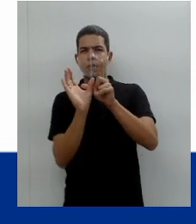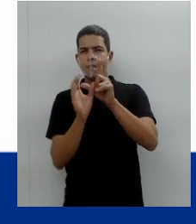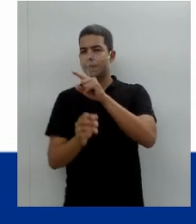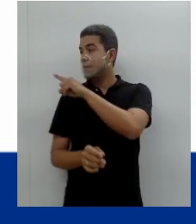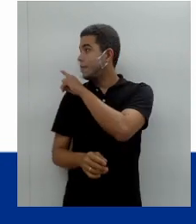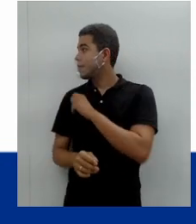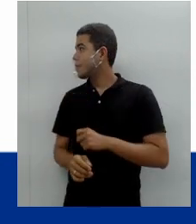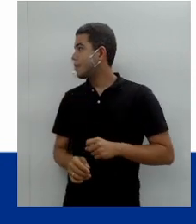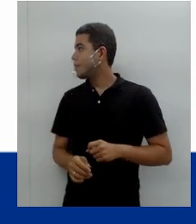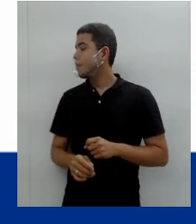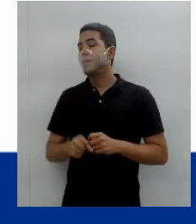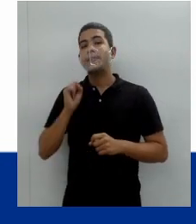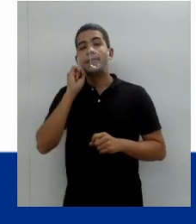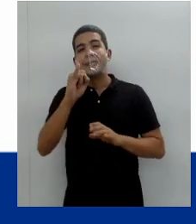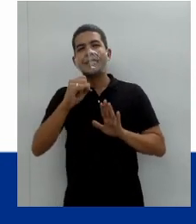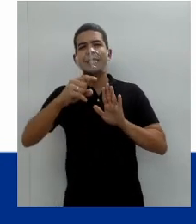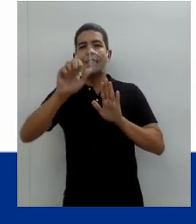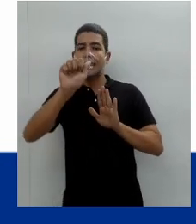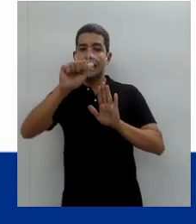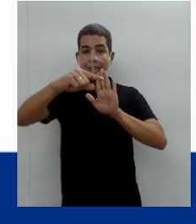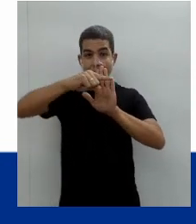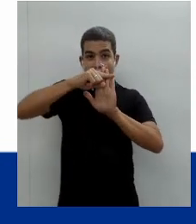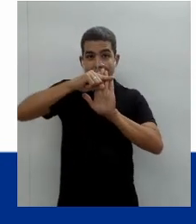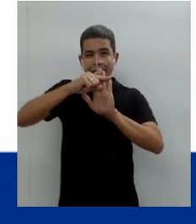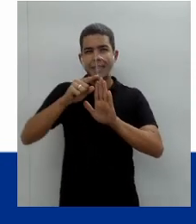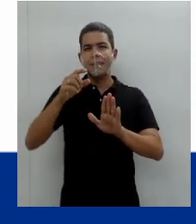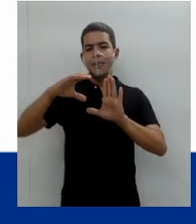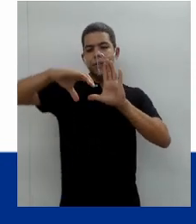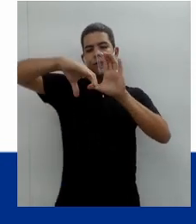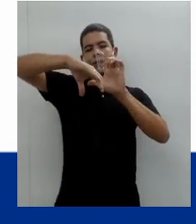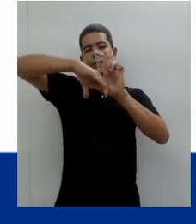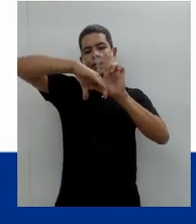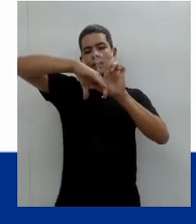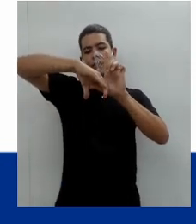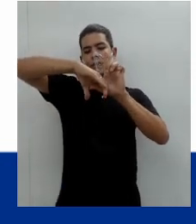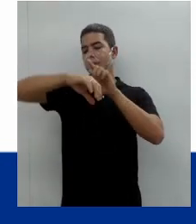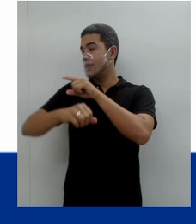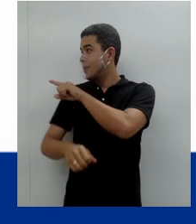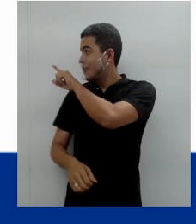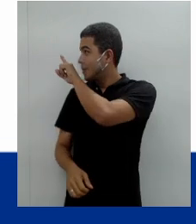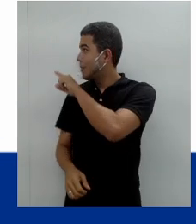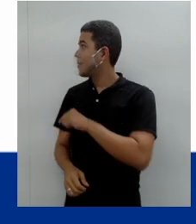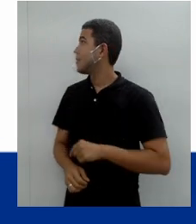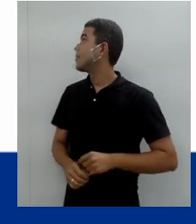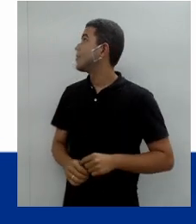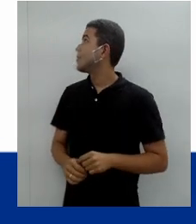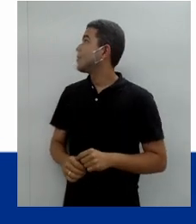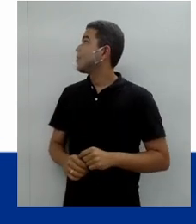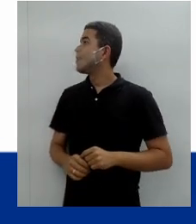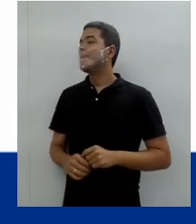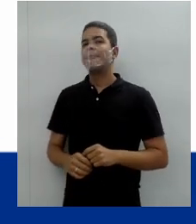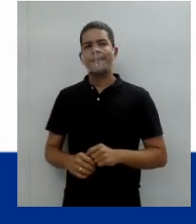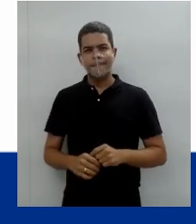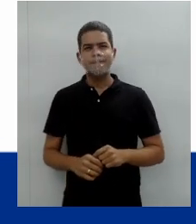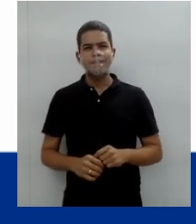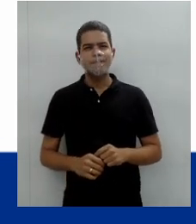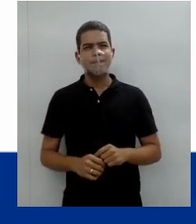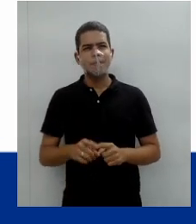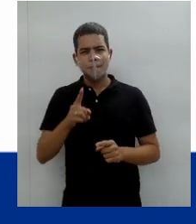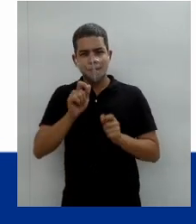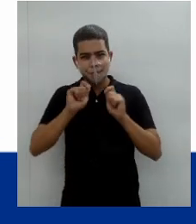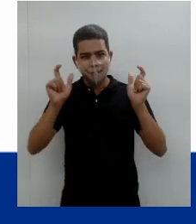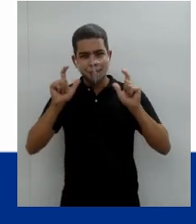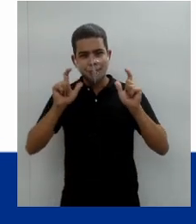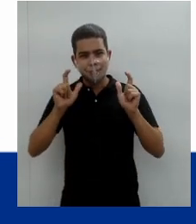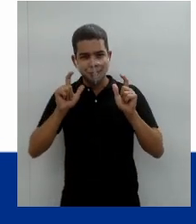para cima, e quando o coeficiente A é negativo, parábola voltada para baixo. Olha a ideia da parábola aqui, ó. Tu se